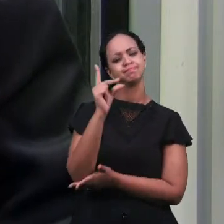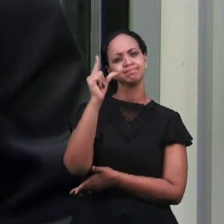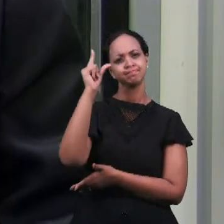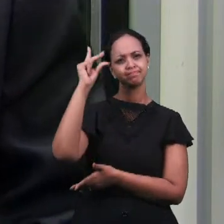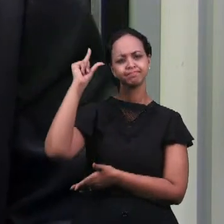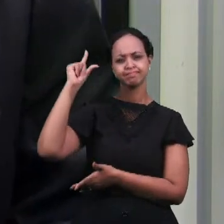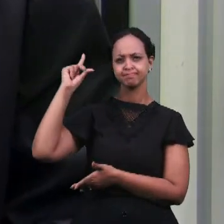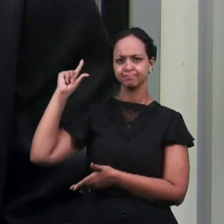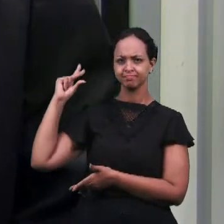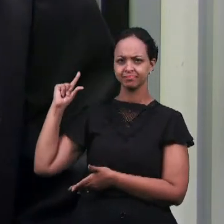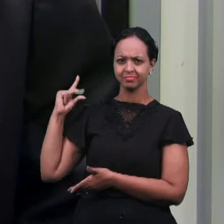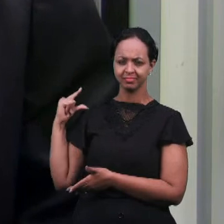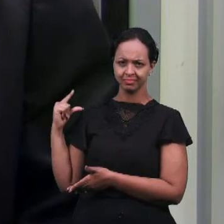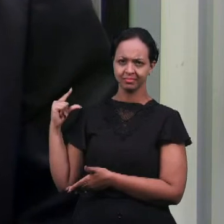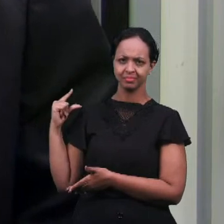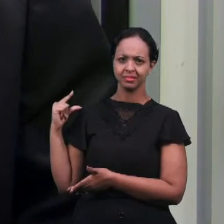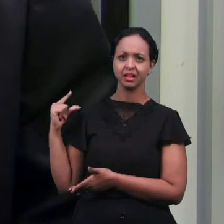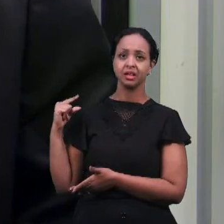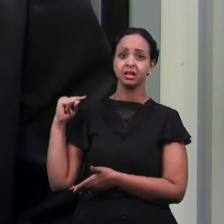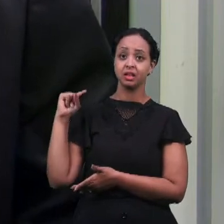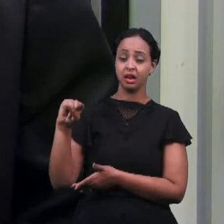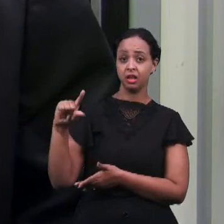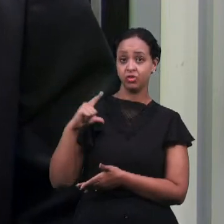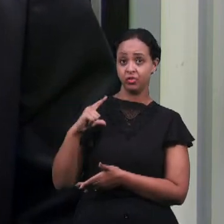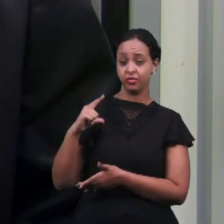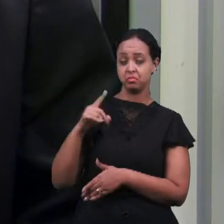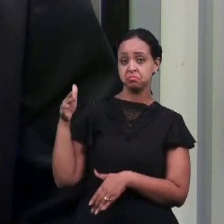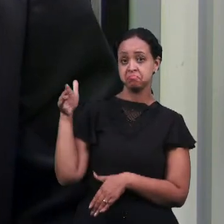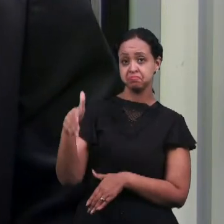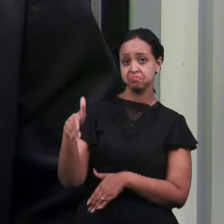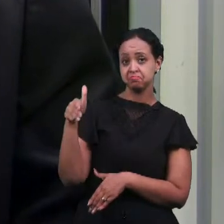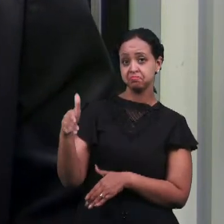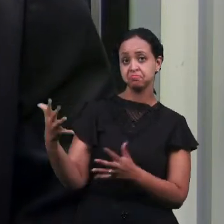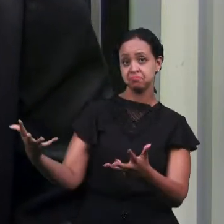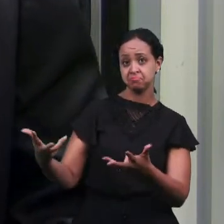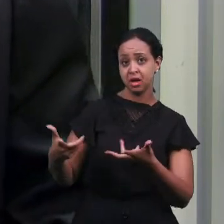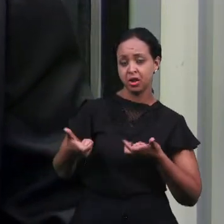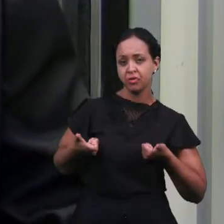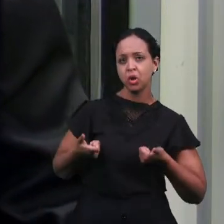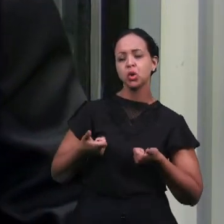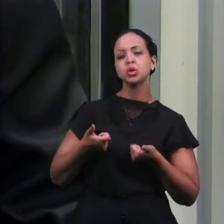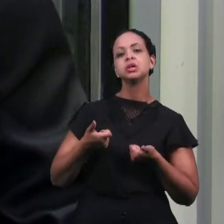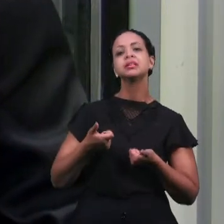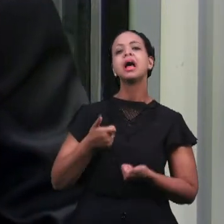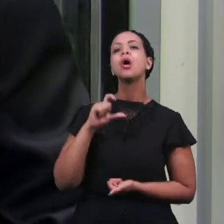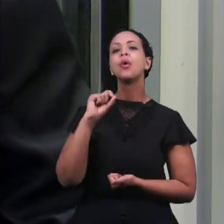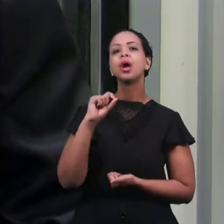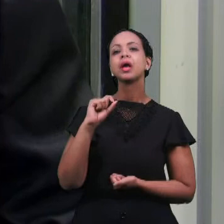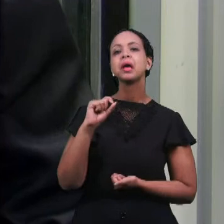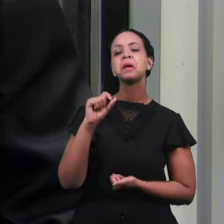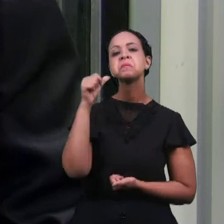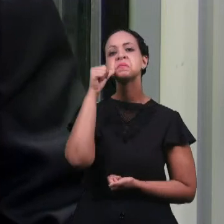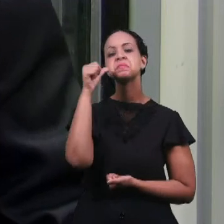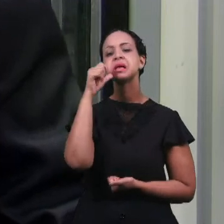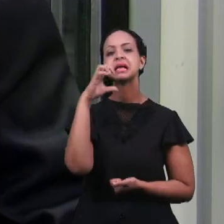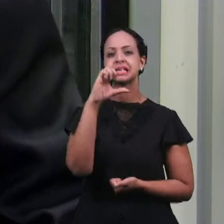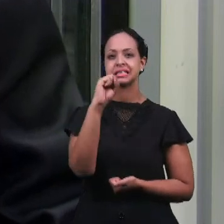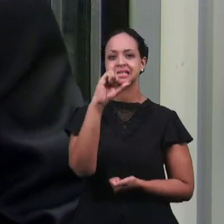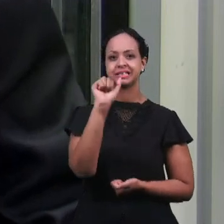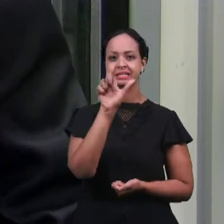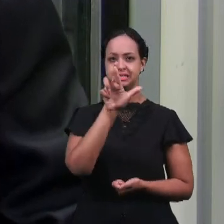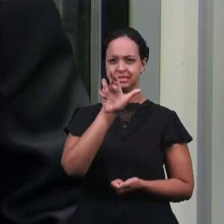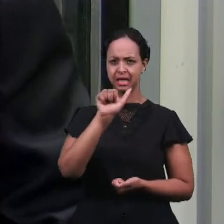atrás, e nós tivemos ali uma participação maravilhosa da irmã Sara, que ainda atua,